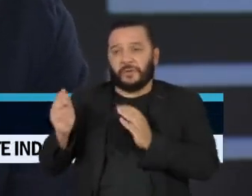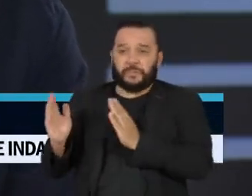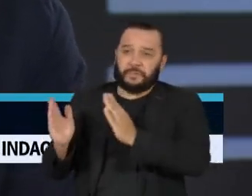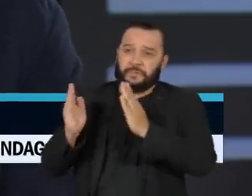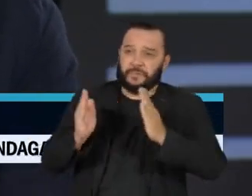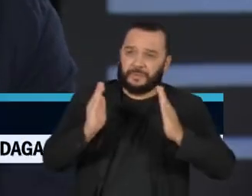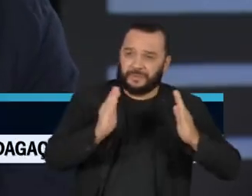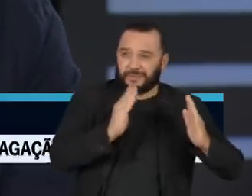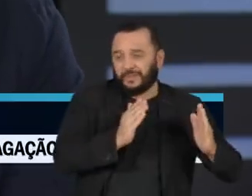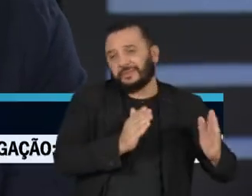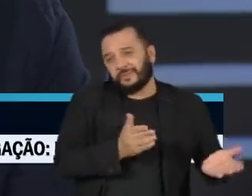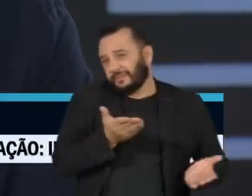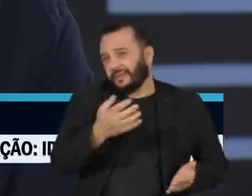processo chata dado e Irreversível